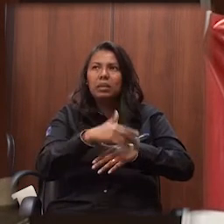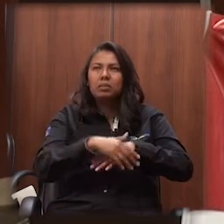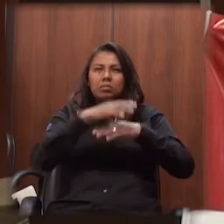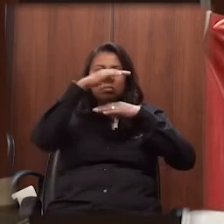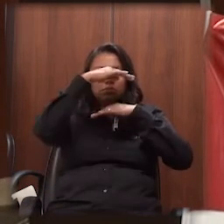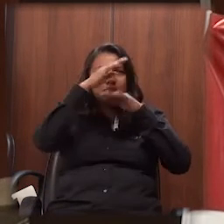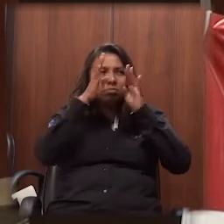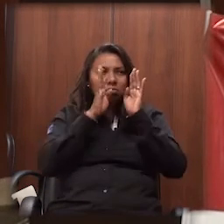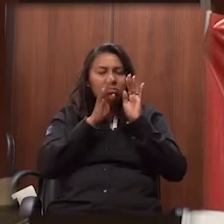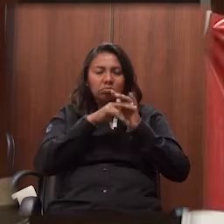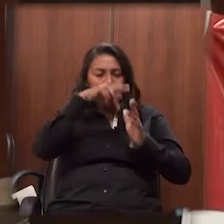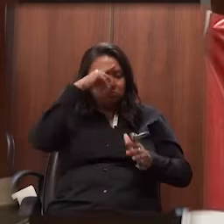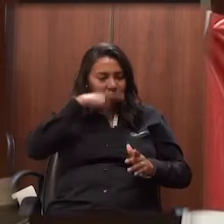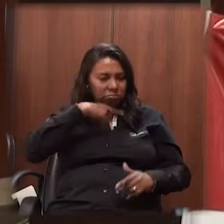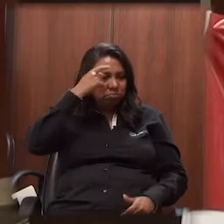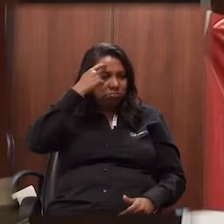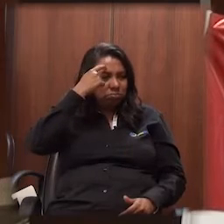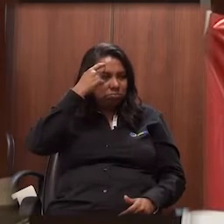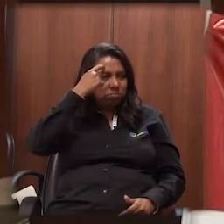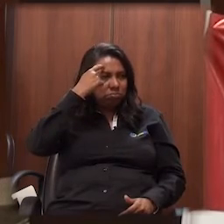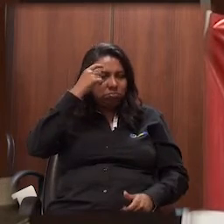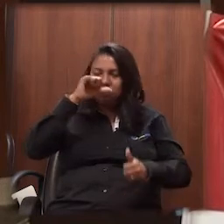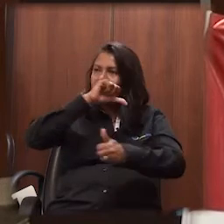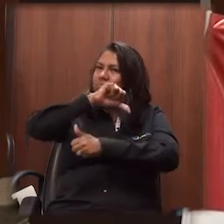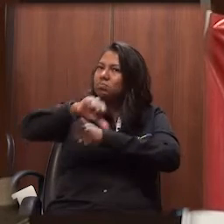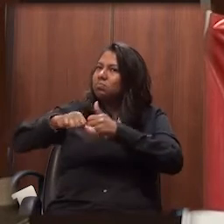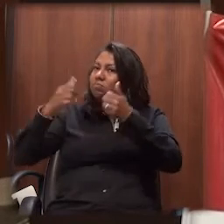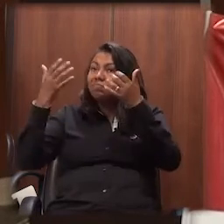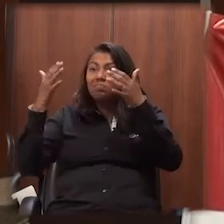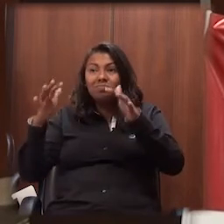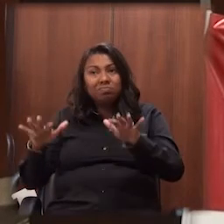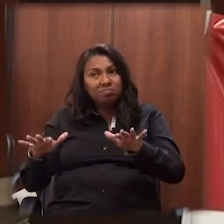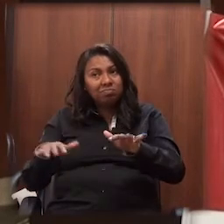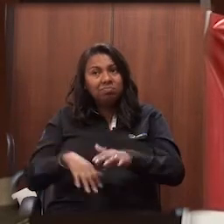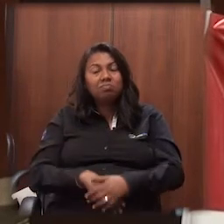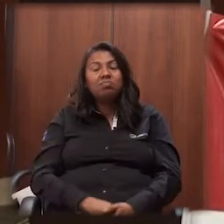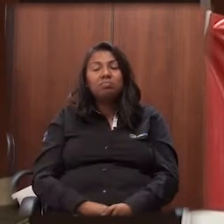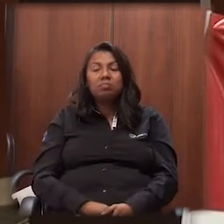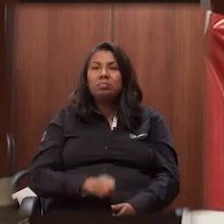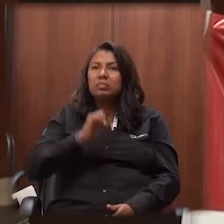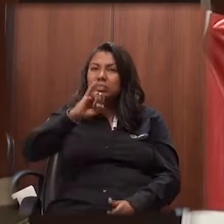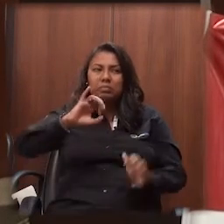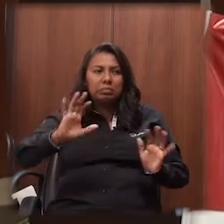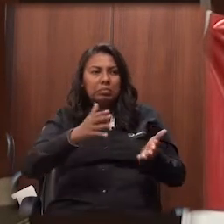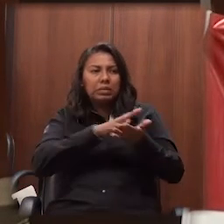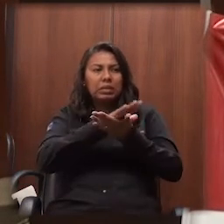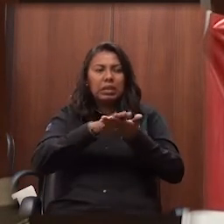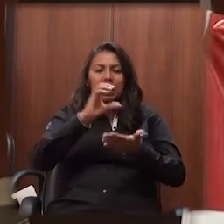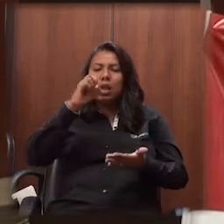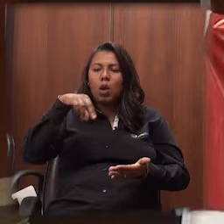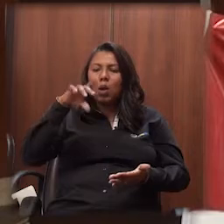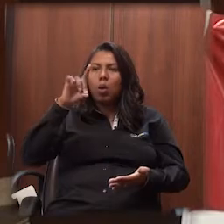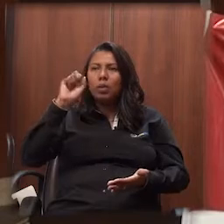mesmas e a serem reativas à tendência à mudança. Então, sem indução, sem o CONDEP, sem